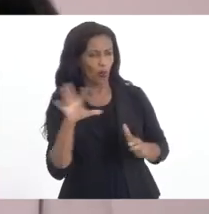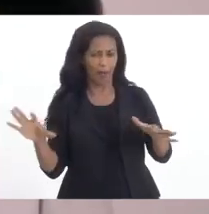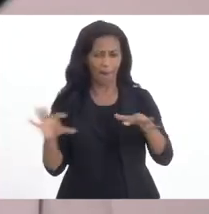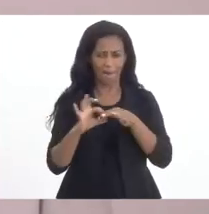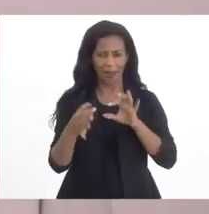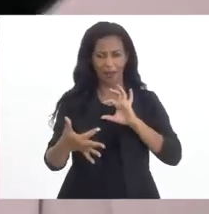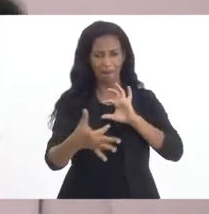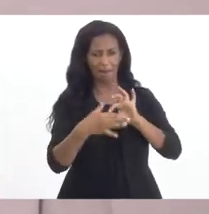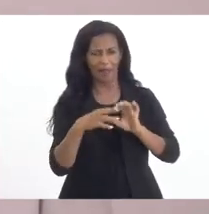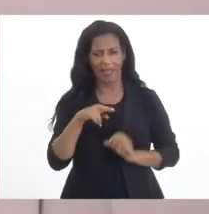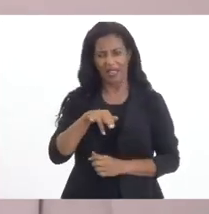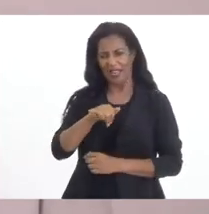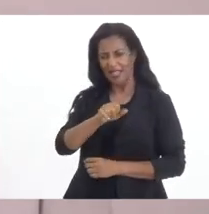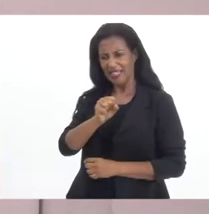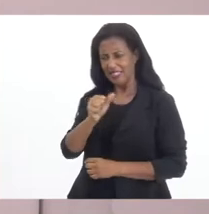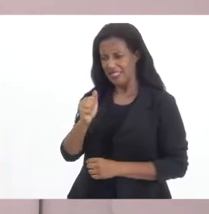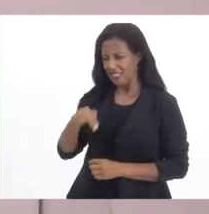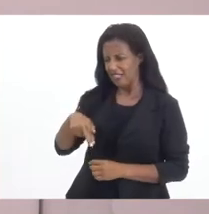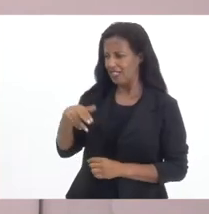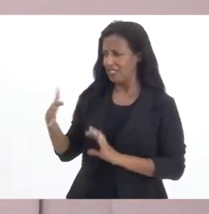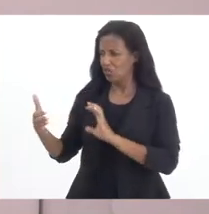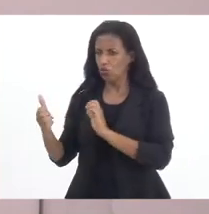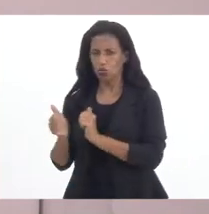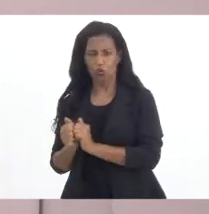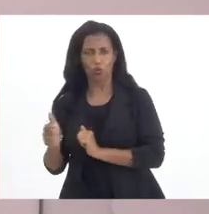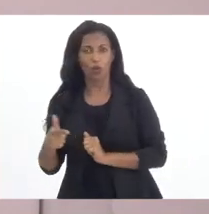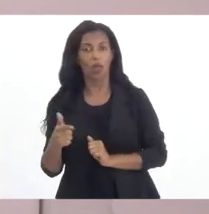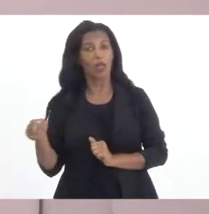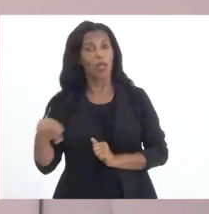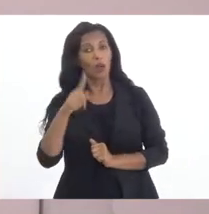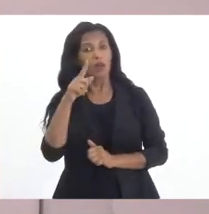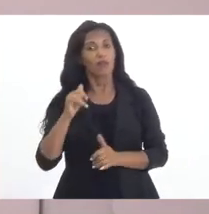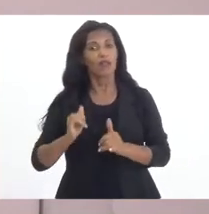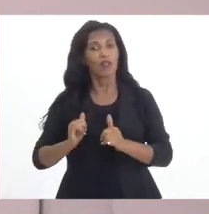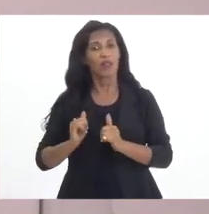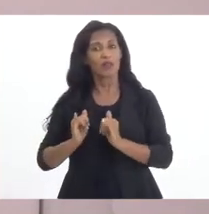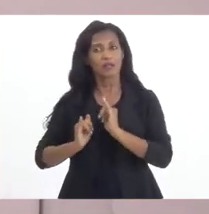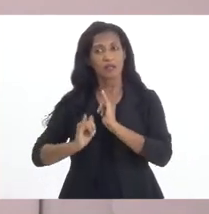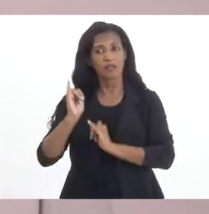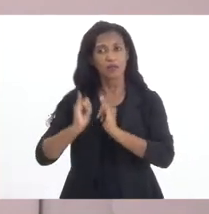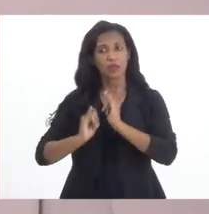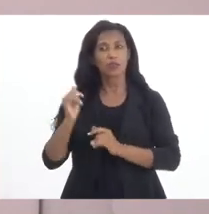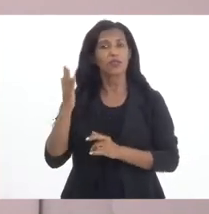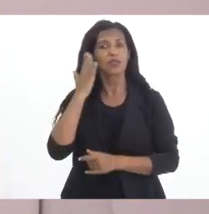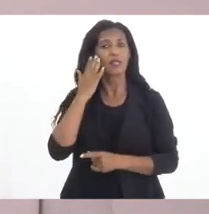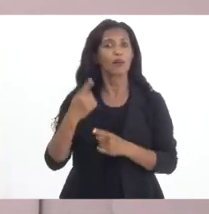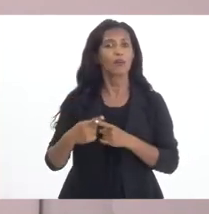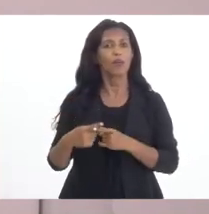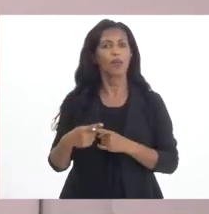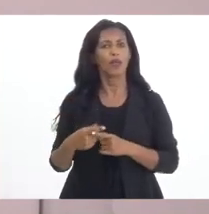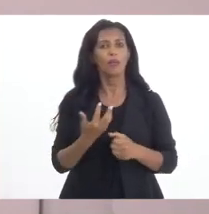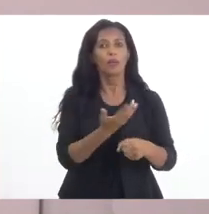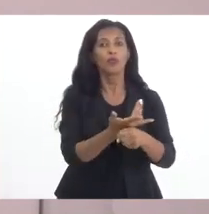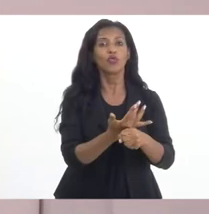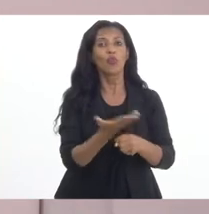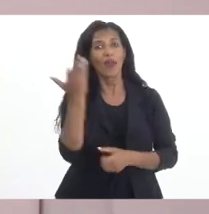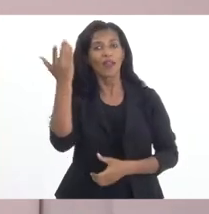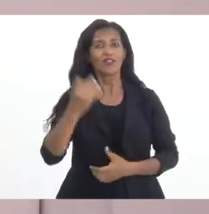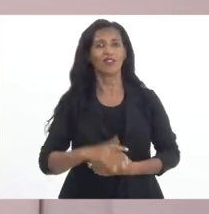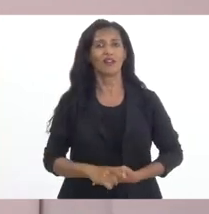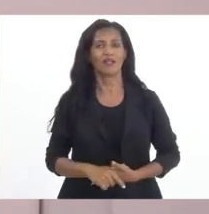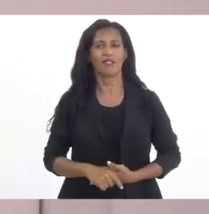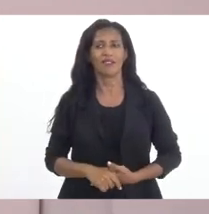e tal, a Nissan se juntou com não sei o quê. Eu levei essas indústrias todas para lá. Concluindo, sabe por quê? Deputado. Porque eu tinha o UERJ em Resende.